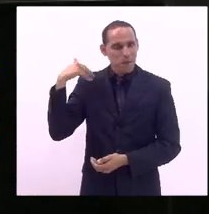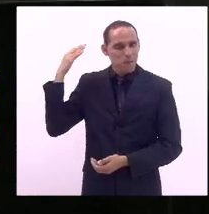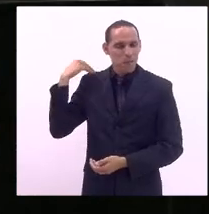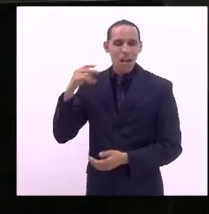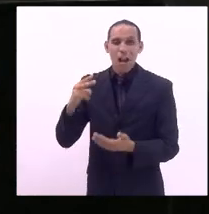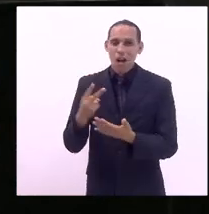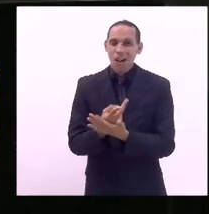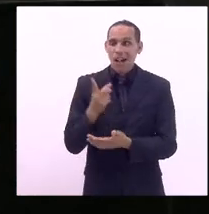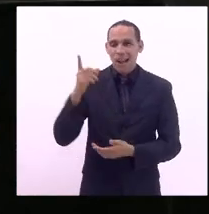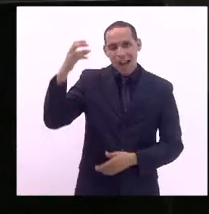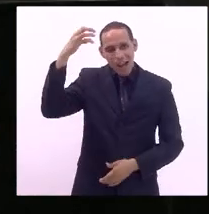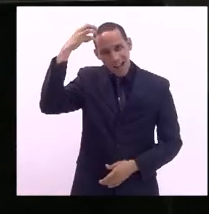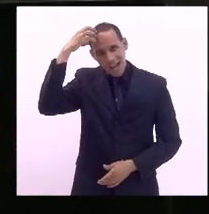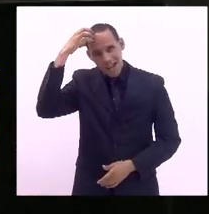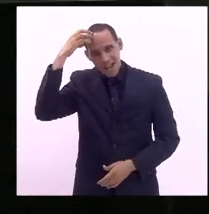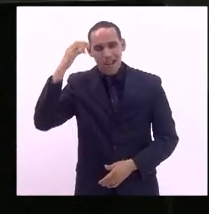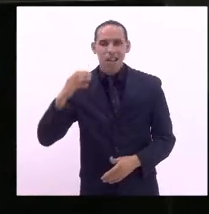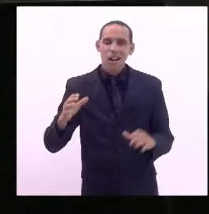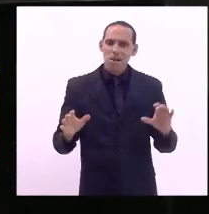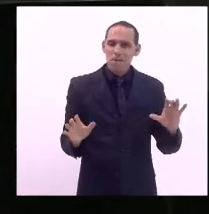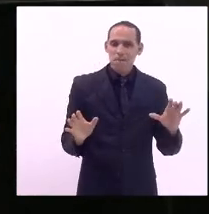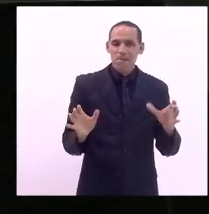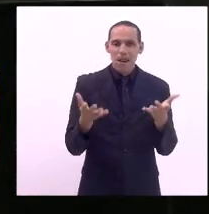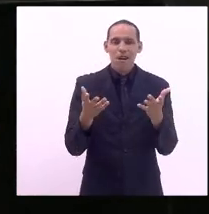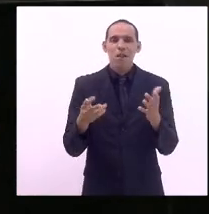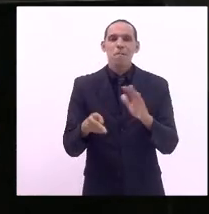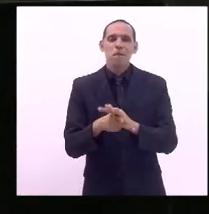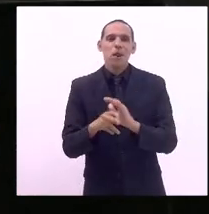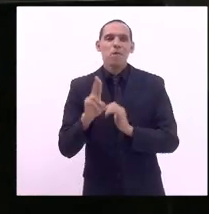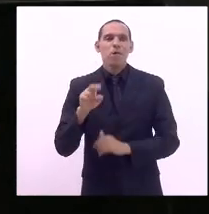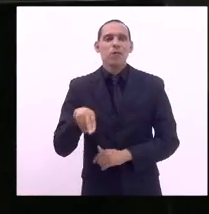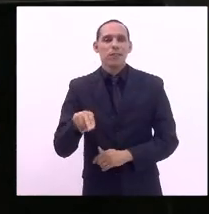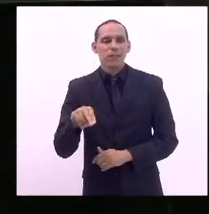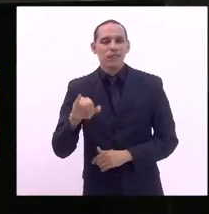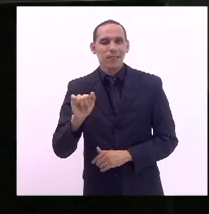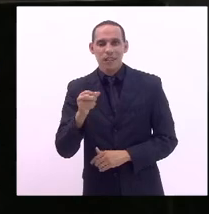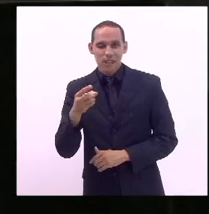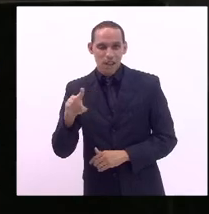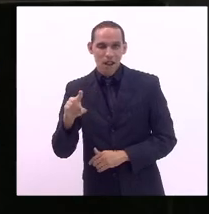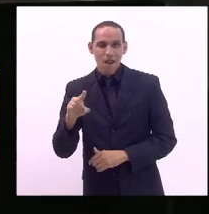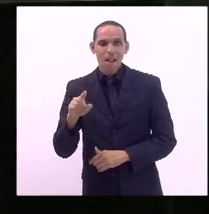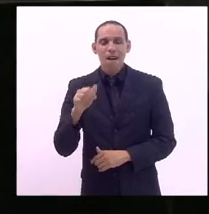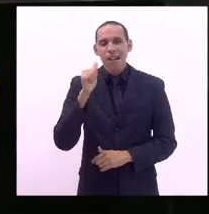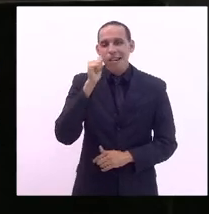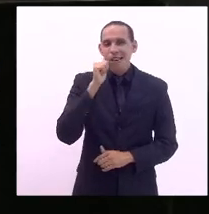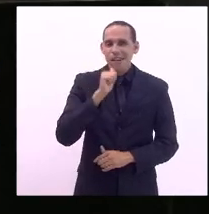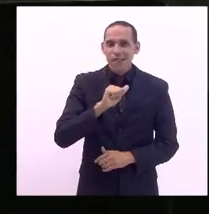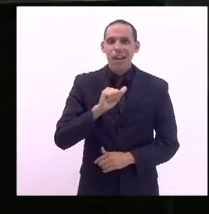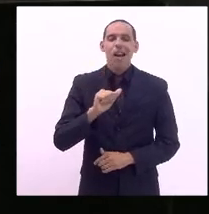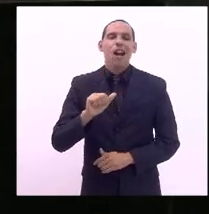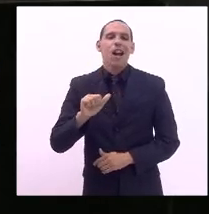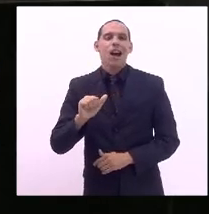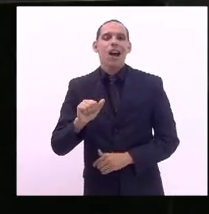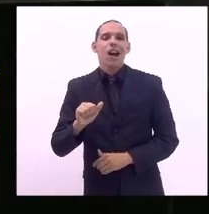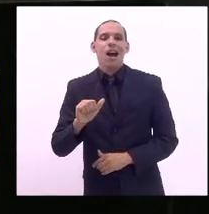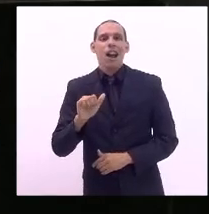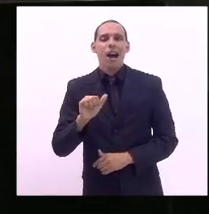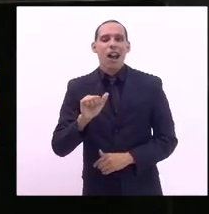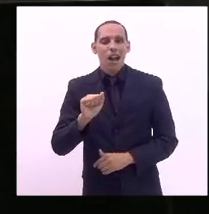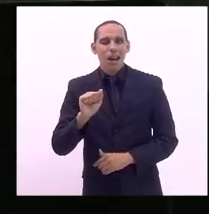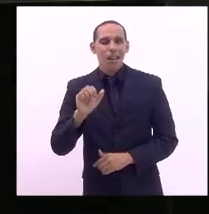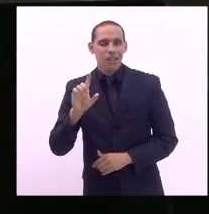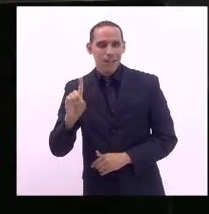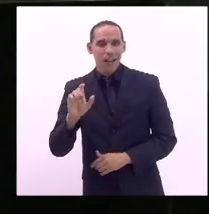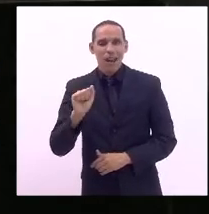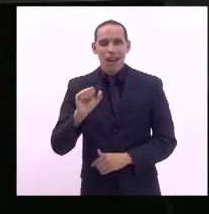Reis, que foi promovido, não é, pela União Feminina das Assembleias de Deus do Ministério do Sul